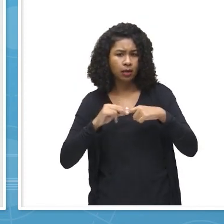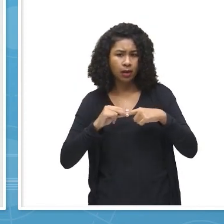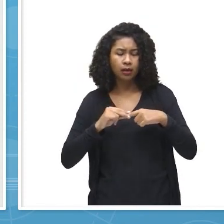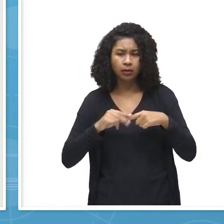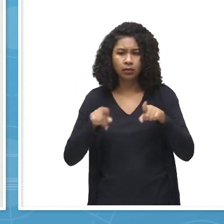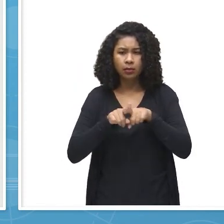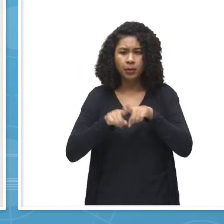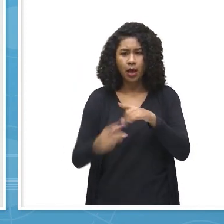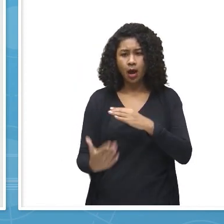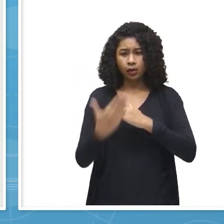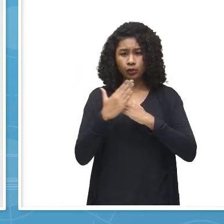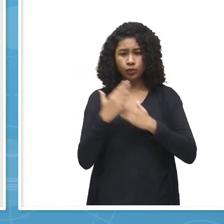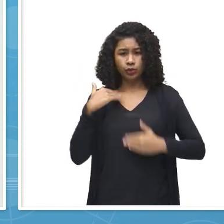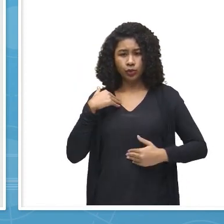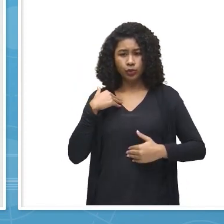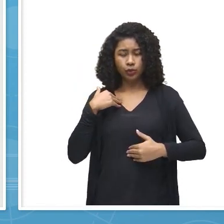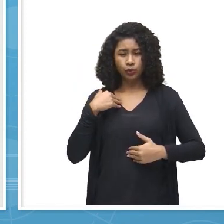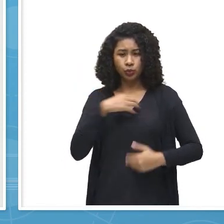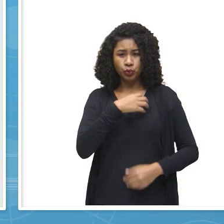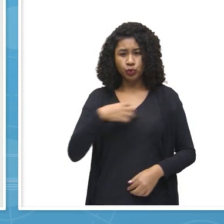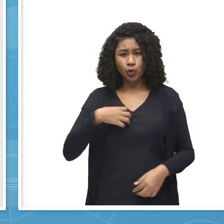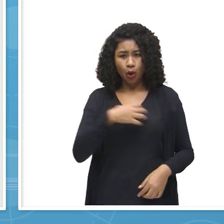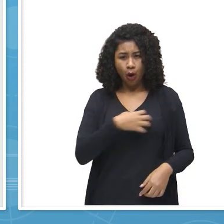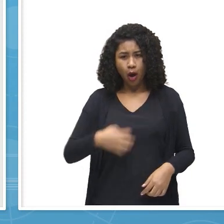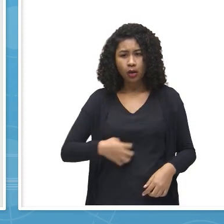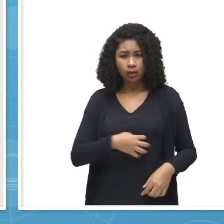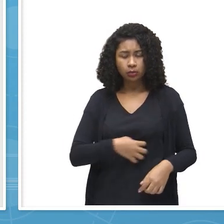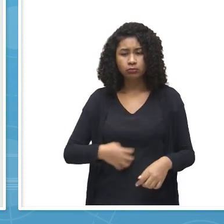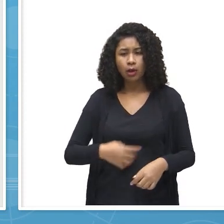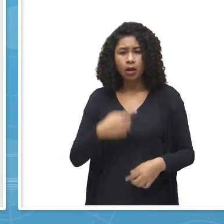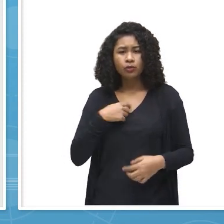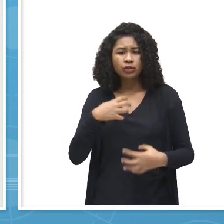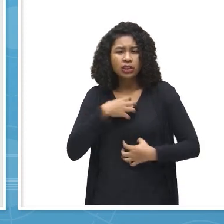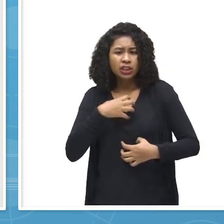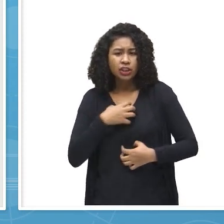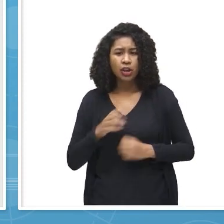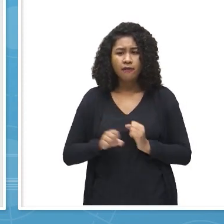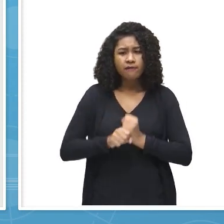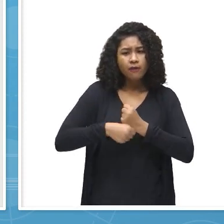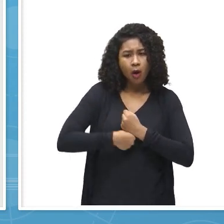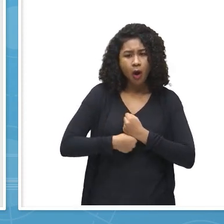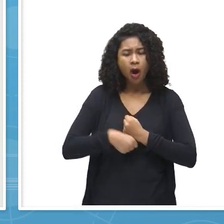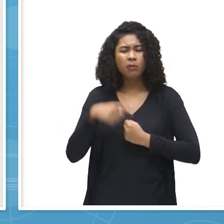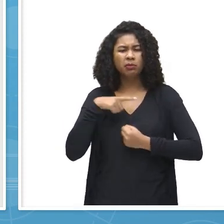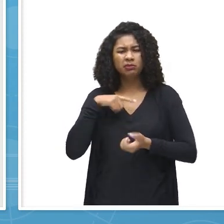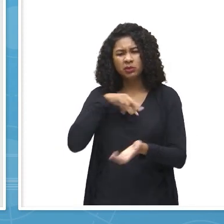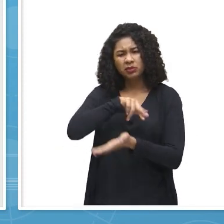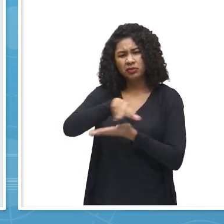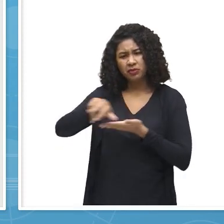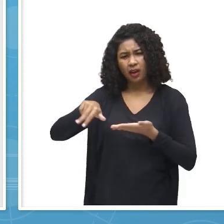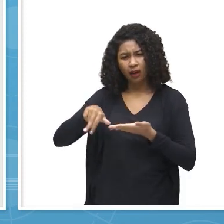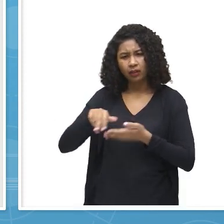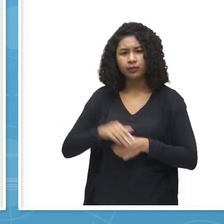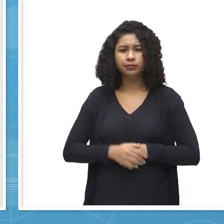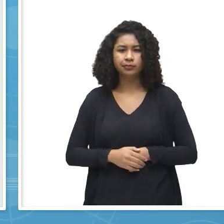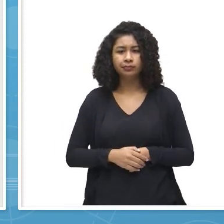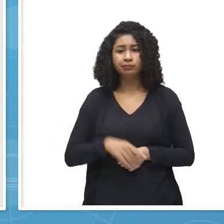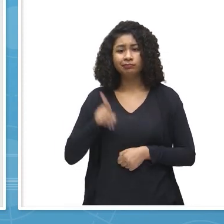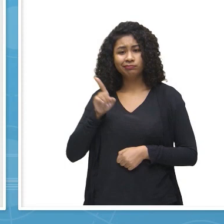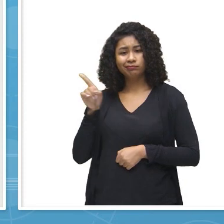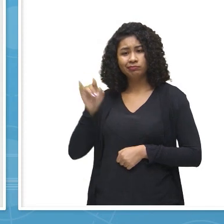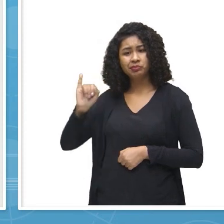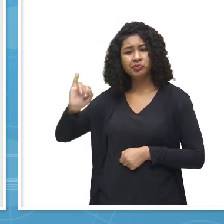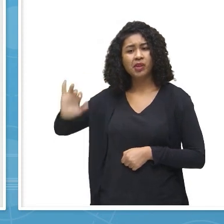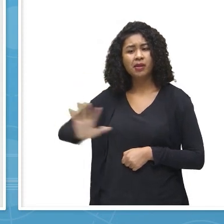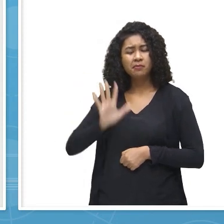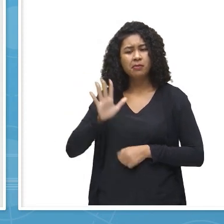órgãos internos, né? Com a sensação ali de fome, entre outras funções, tá? Então, esse aqui é só um esquema mostrando